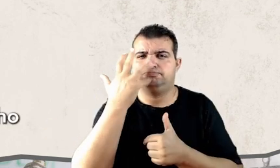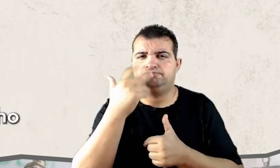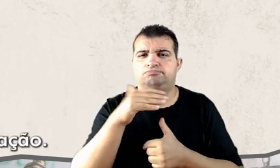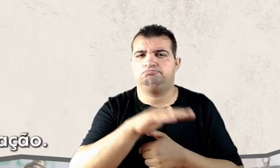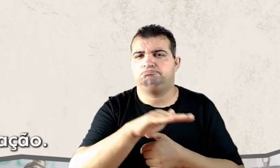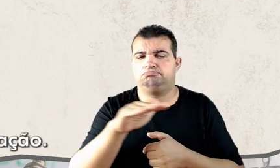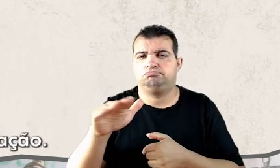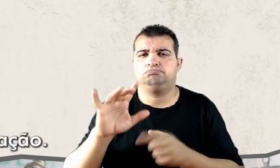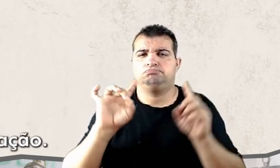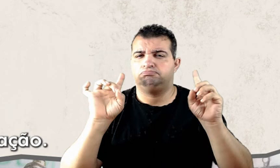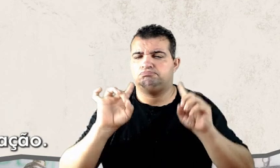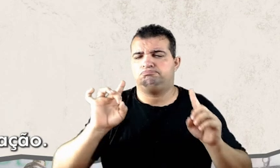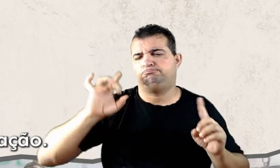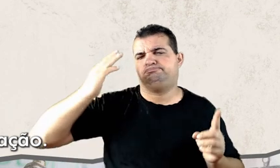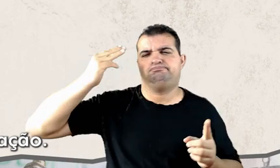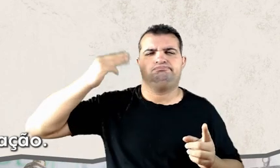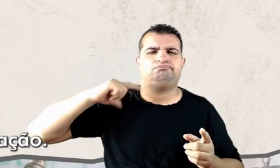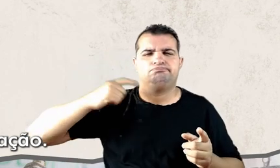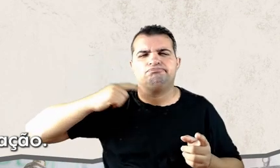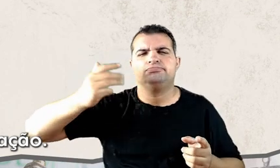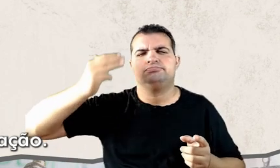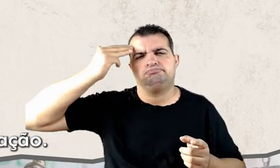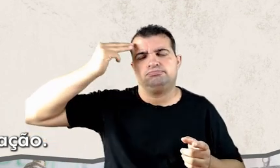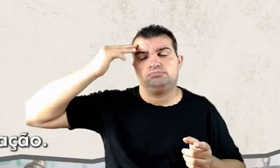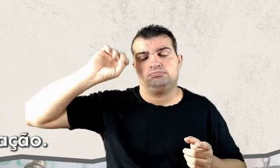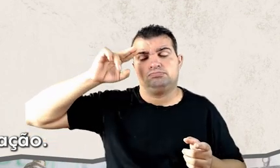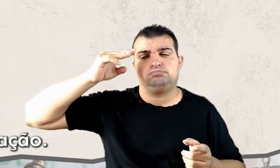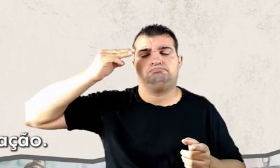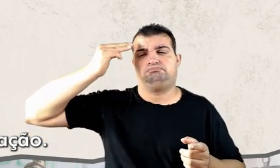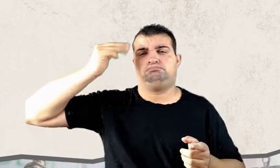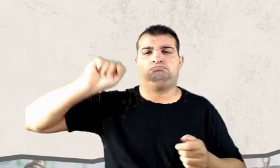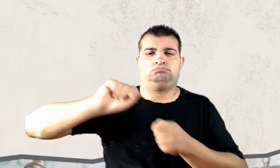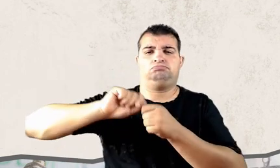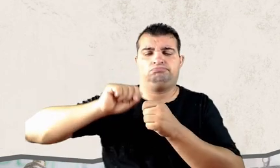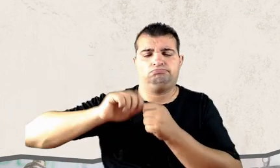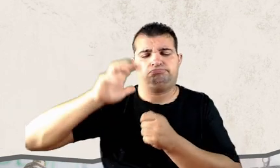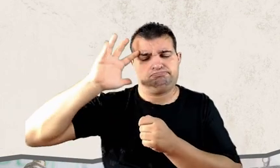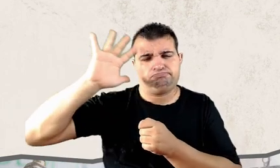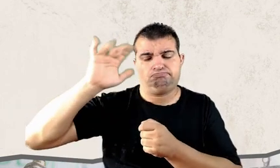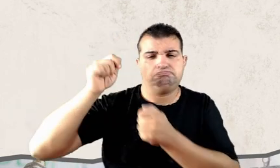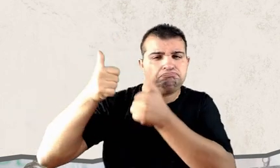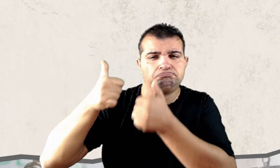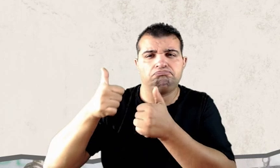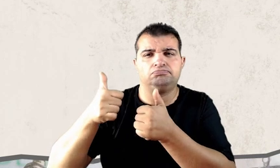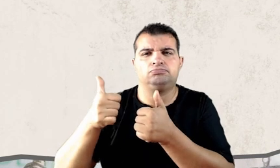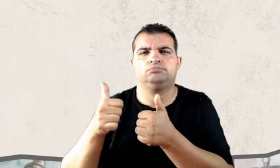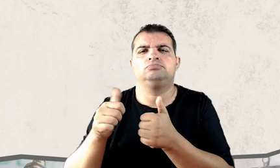as crianças com deficiência intelectual e com as crianças com superdotação. A Fazenda do Rosário foi criada